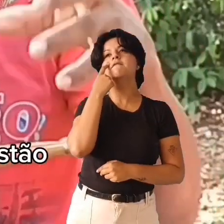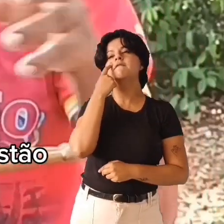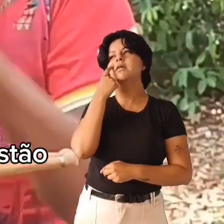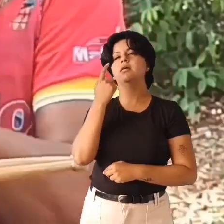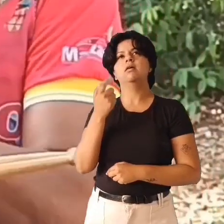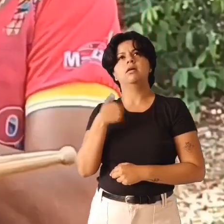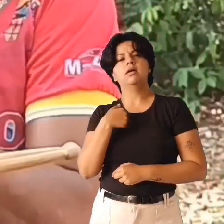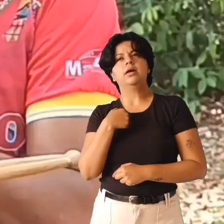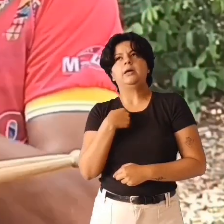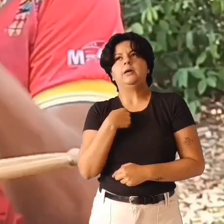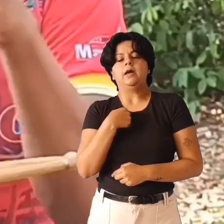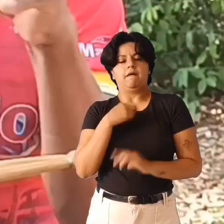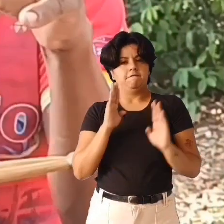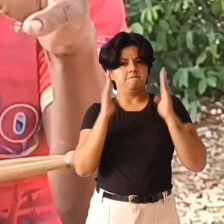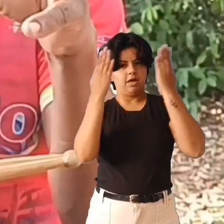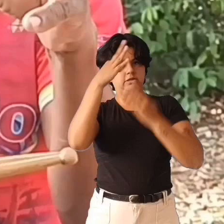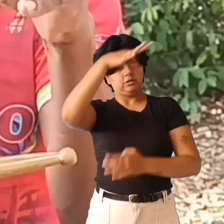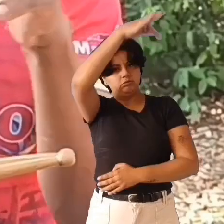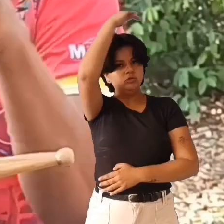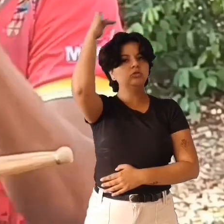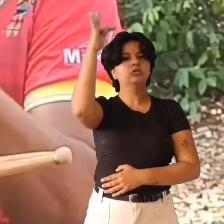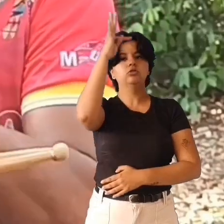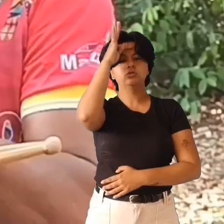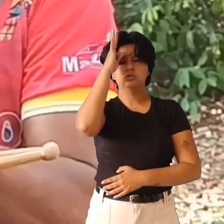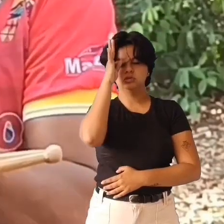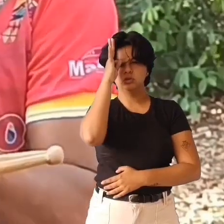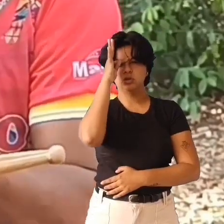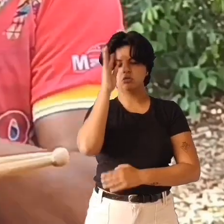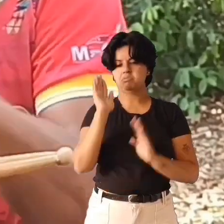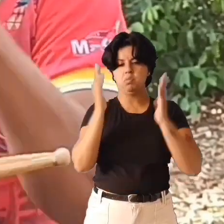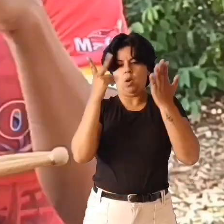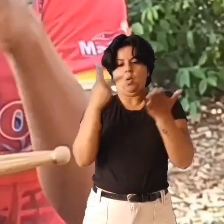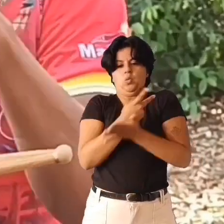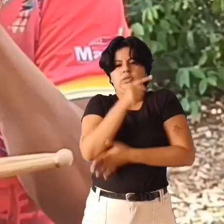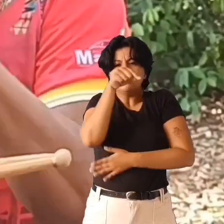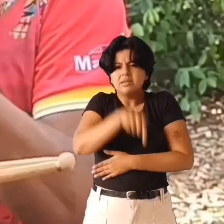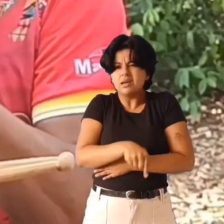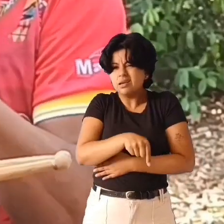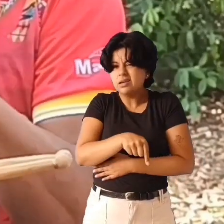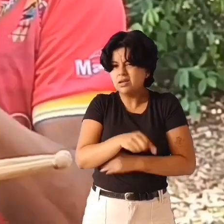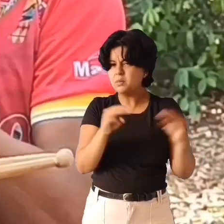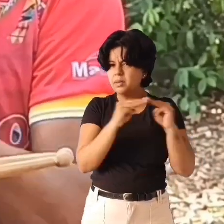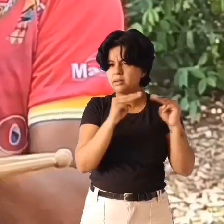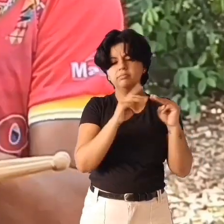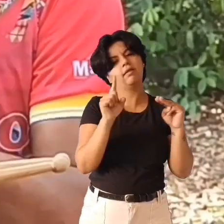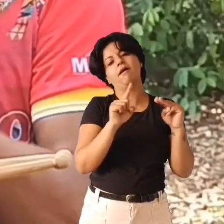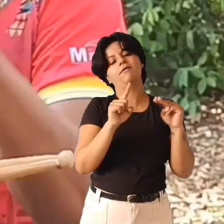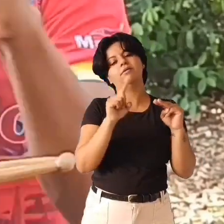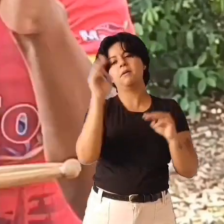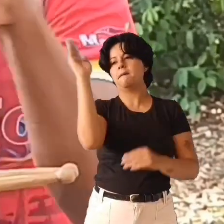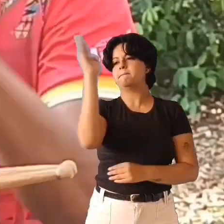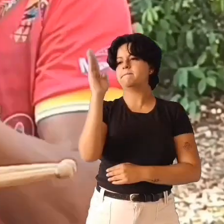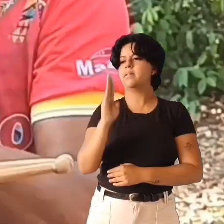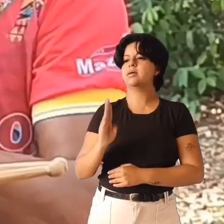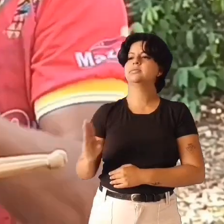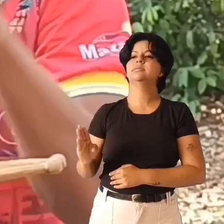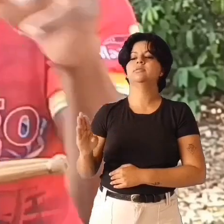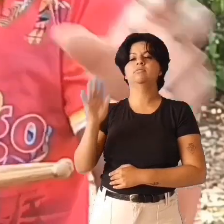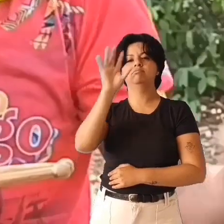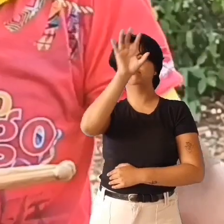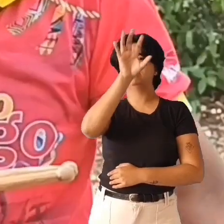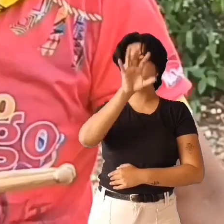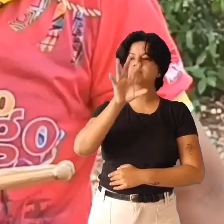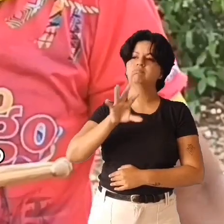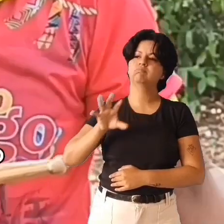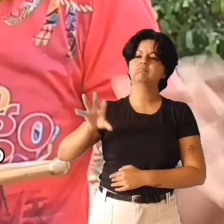muito essa questão, professor, que a festa de São Tiago, por exemplo, ela não acontece só aqui. Só que é claro, por exemplo, em